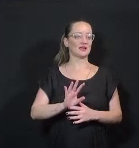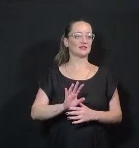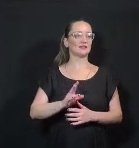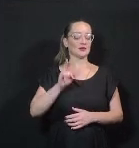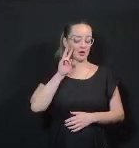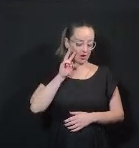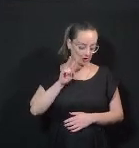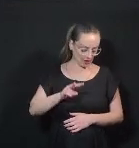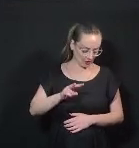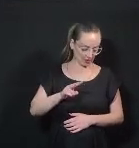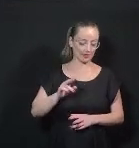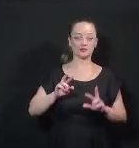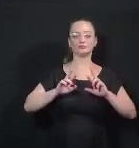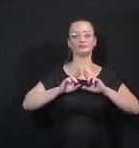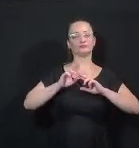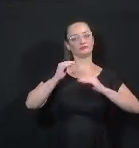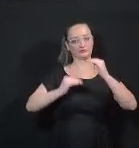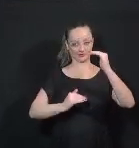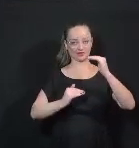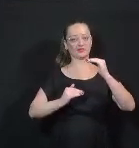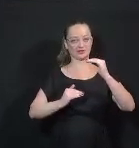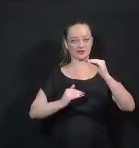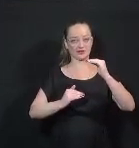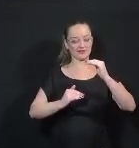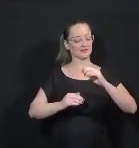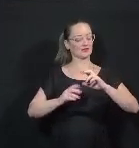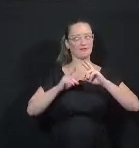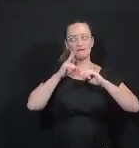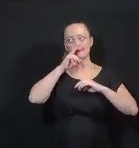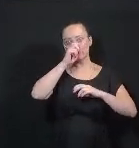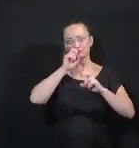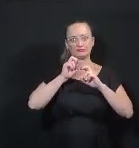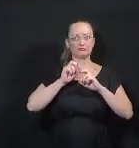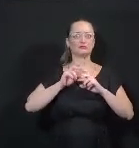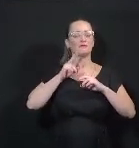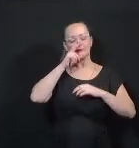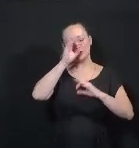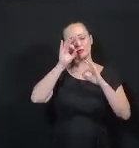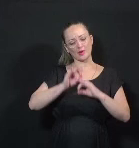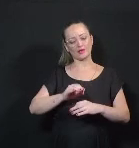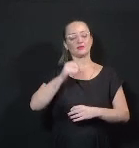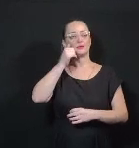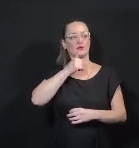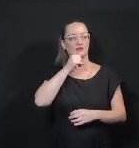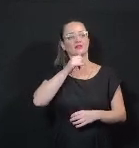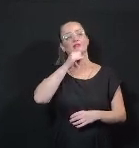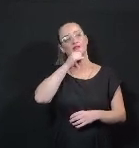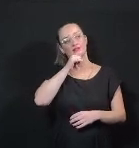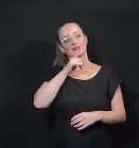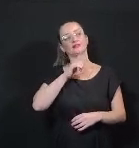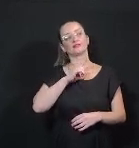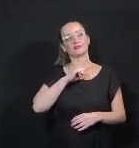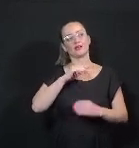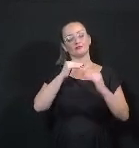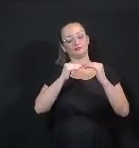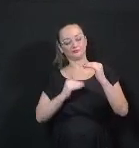para essa desigualdade gritante das mulheres que nós ainda temos na